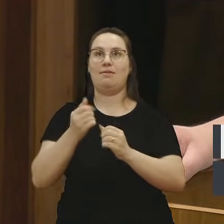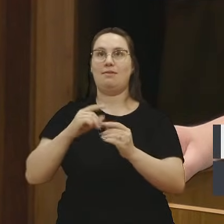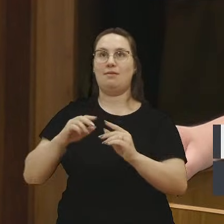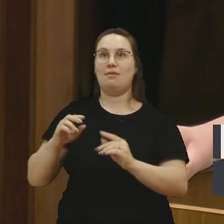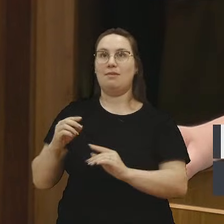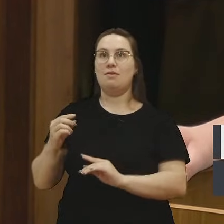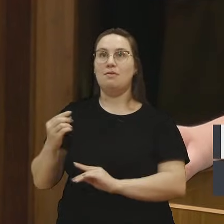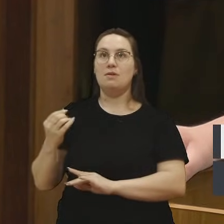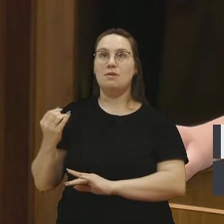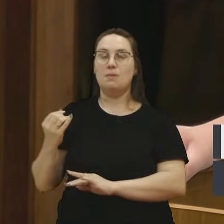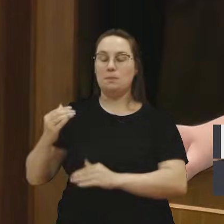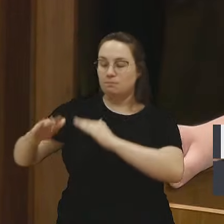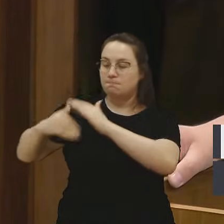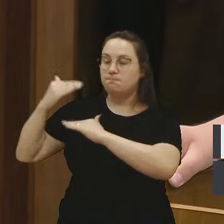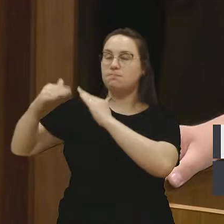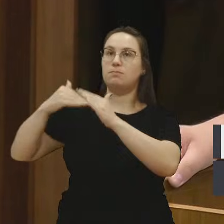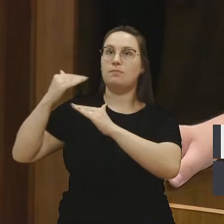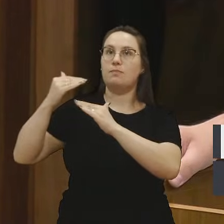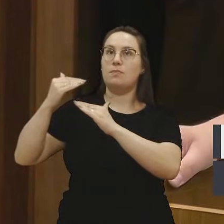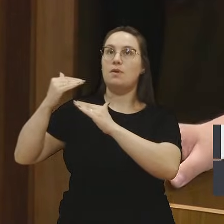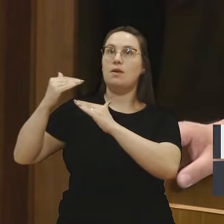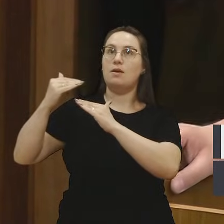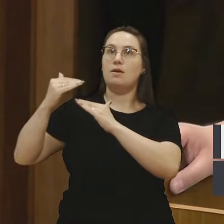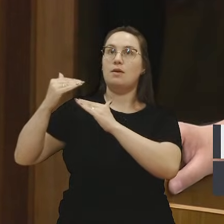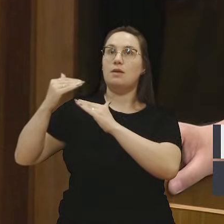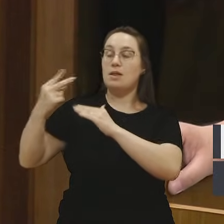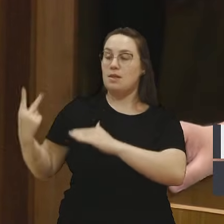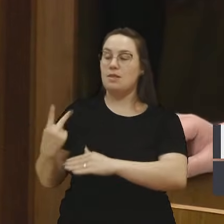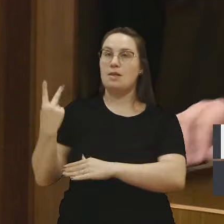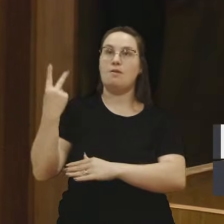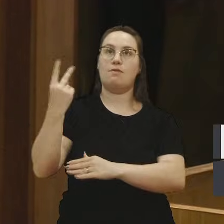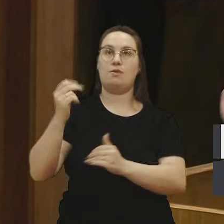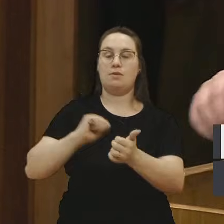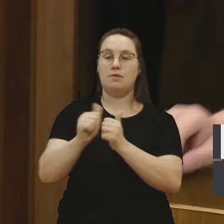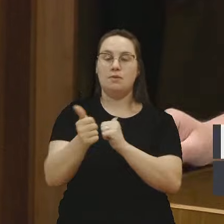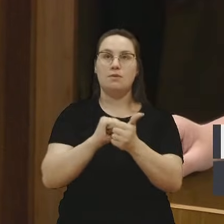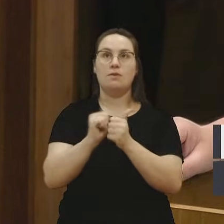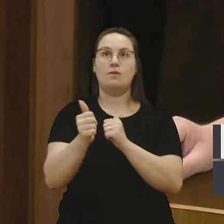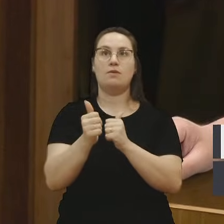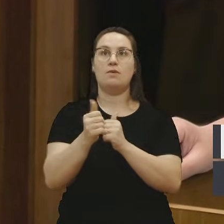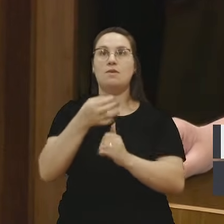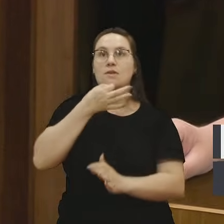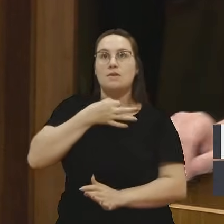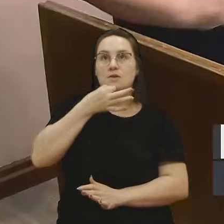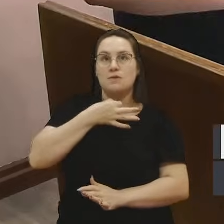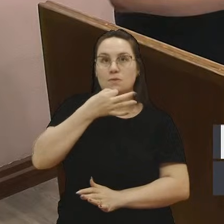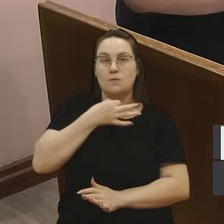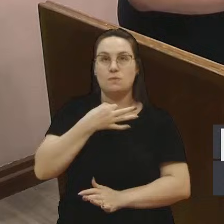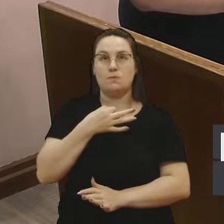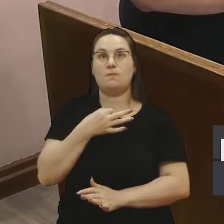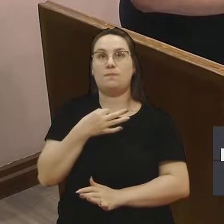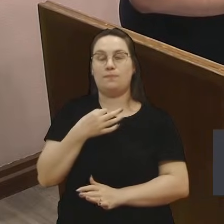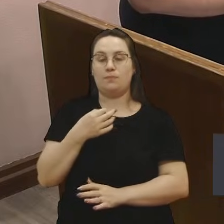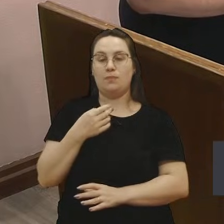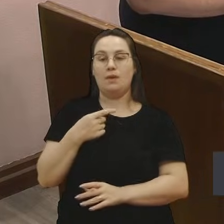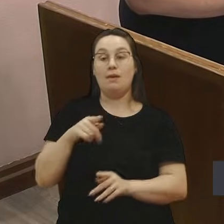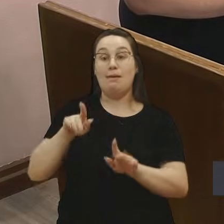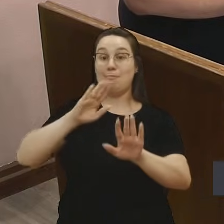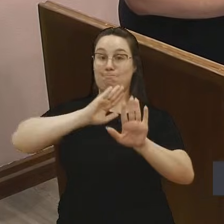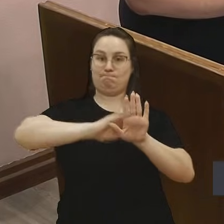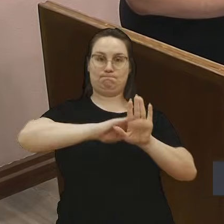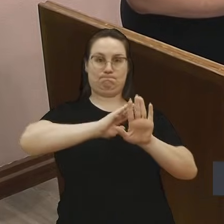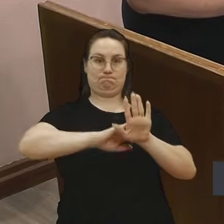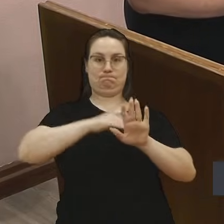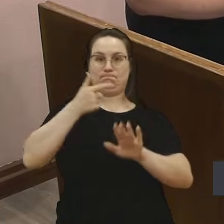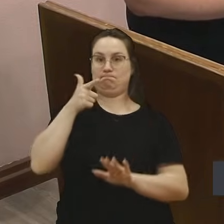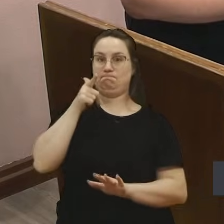no desenvolvimento, na promoção e na valorização do esporte em nossa Caxias do Sul. Sabemos que nos bastidores de cada